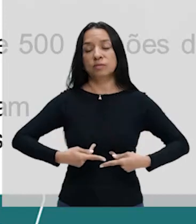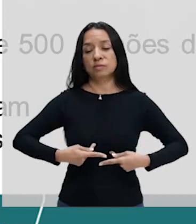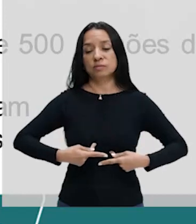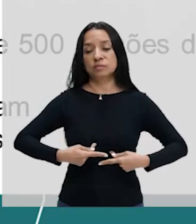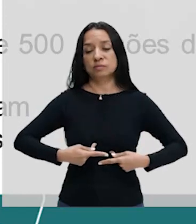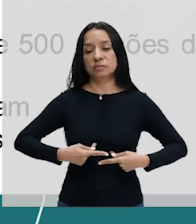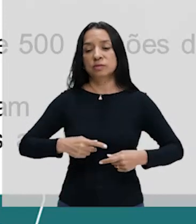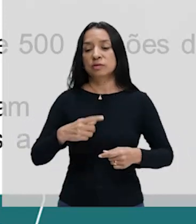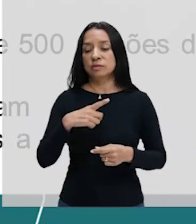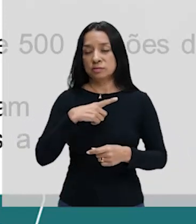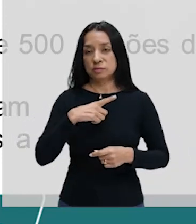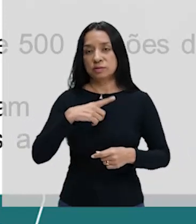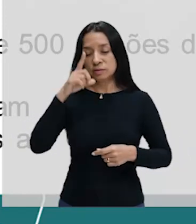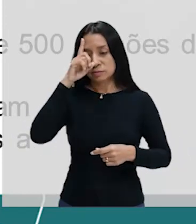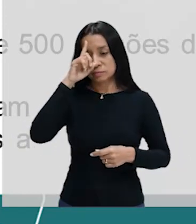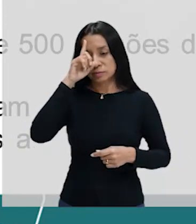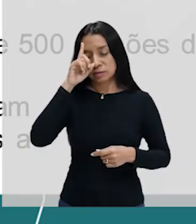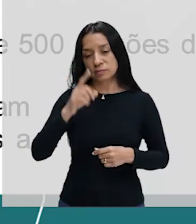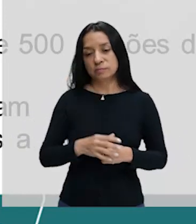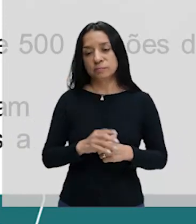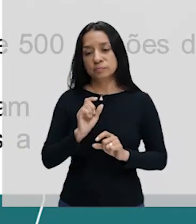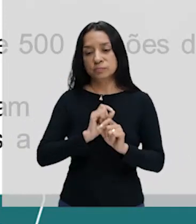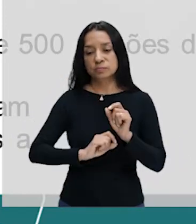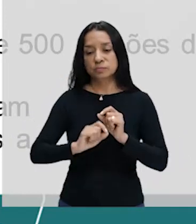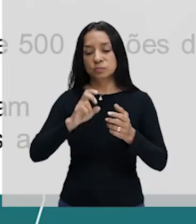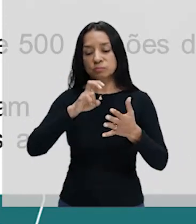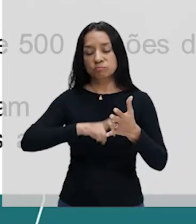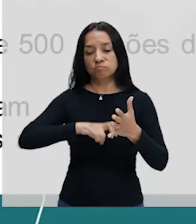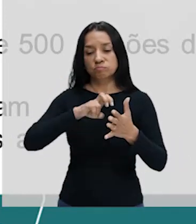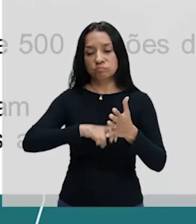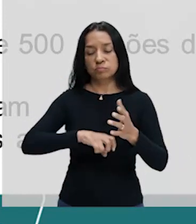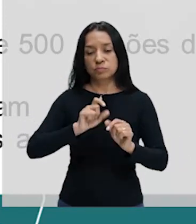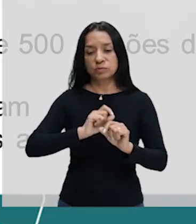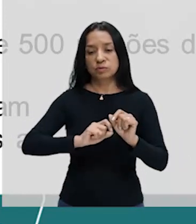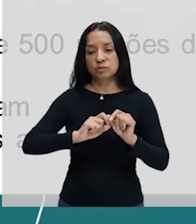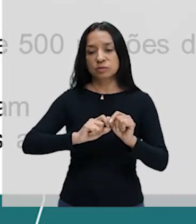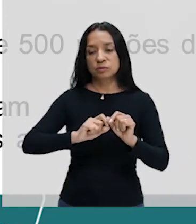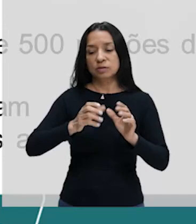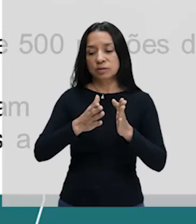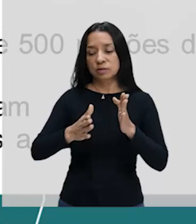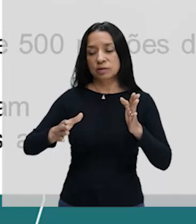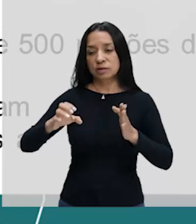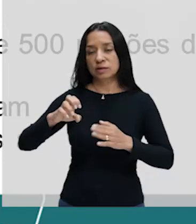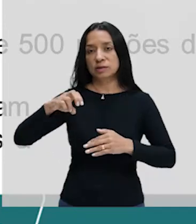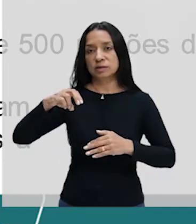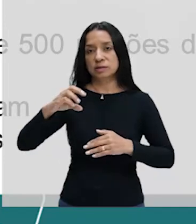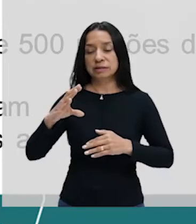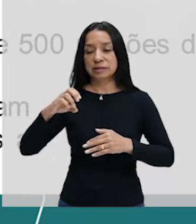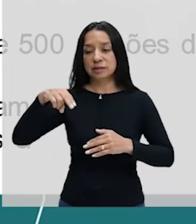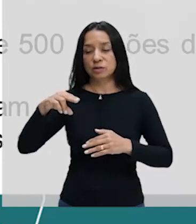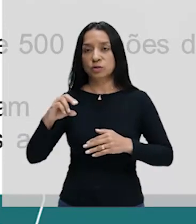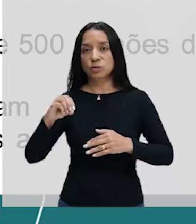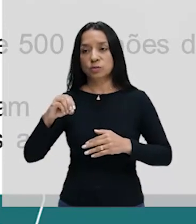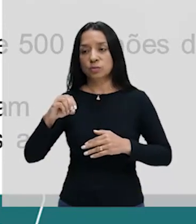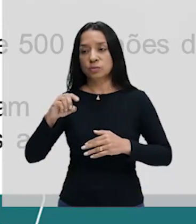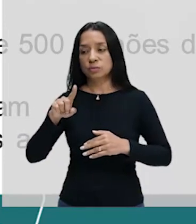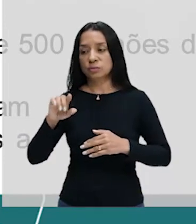né, eles têm datado no registro fóssil na era Cenozoica. A era Cenozoica